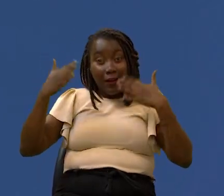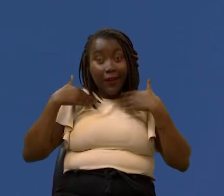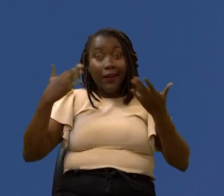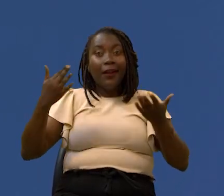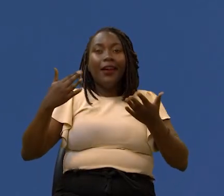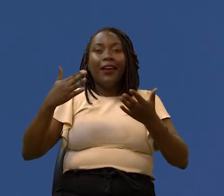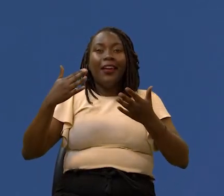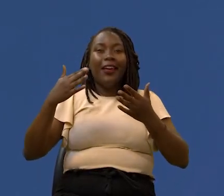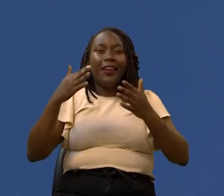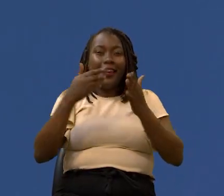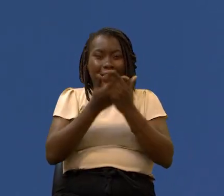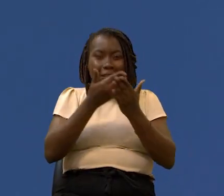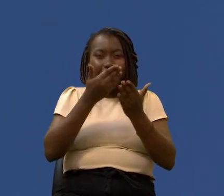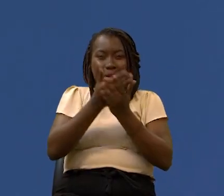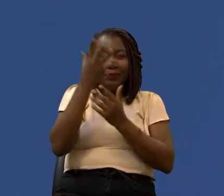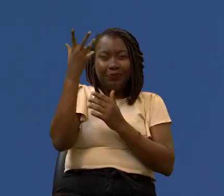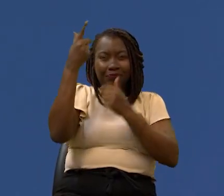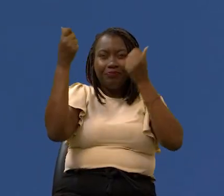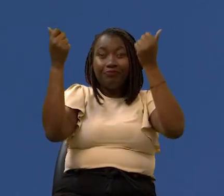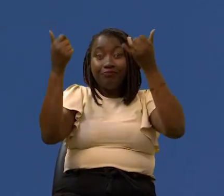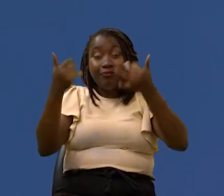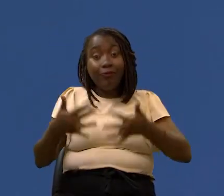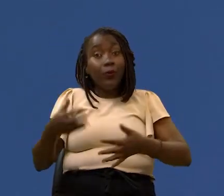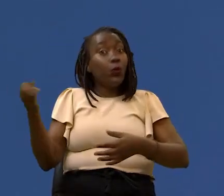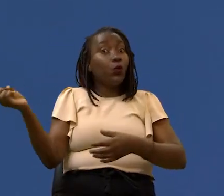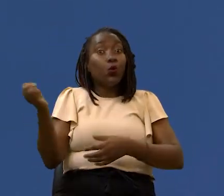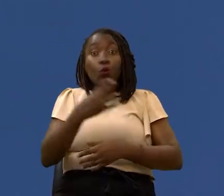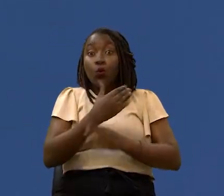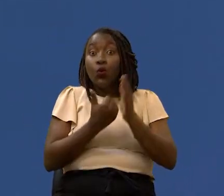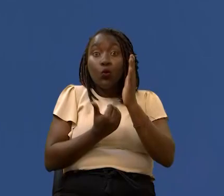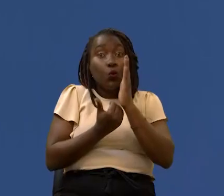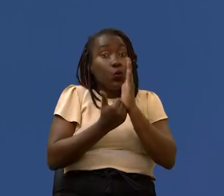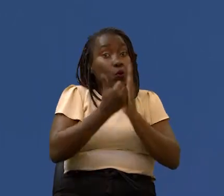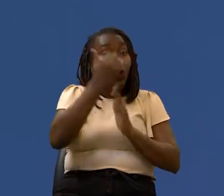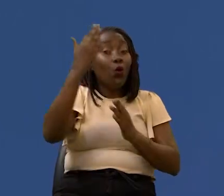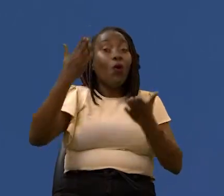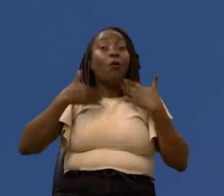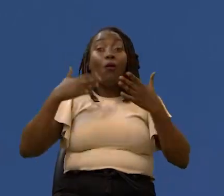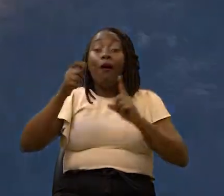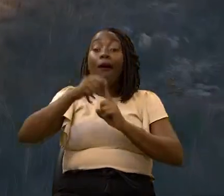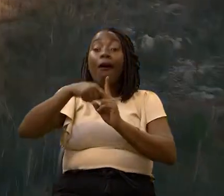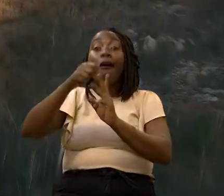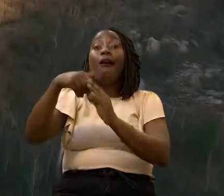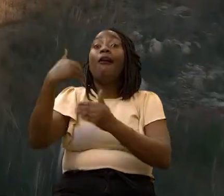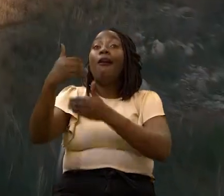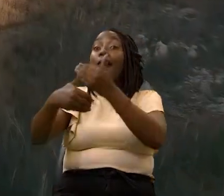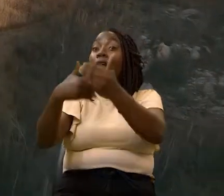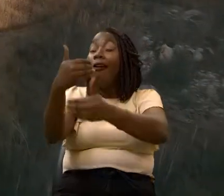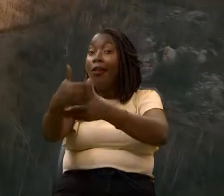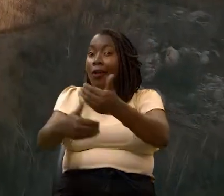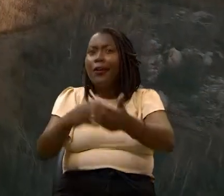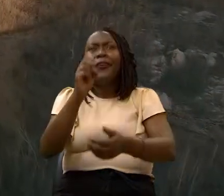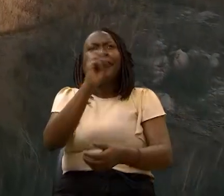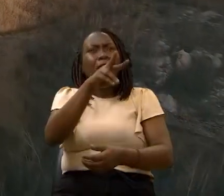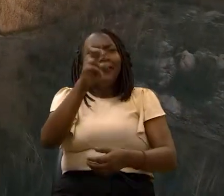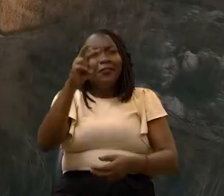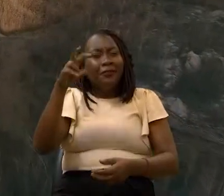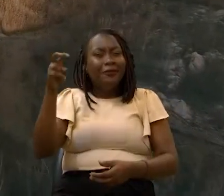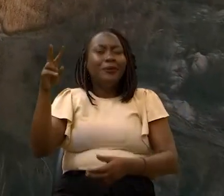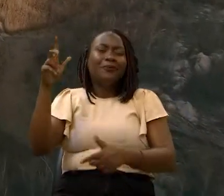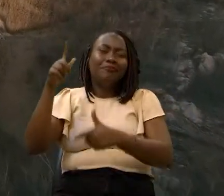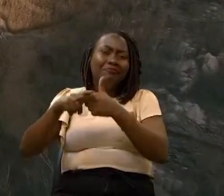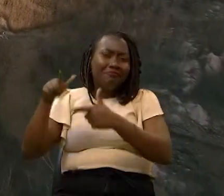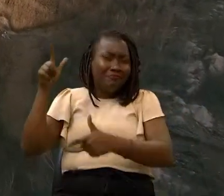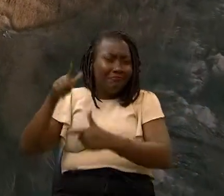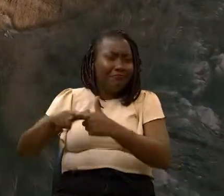agora, os meteorologistas já falam uma nova onda de calor nos próximos meses. Nós vimos